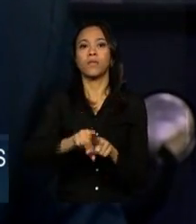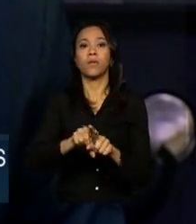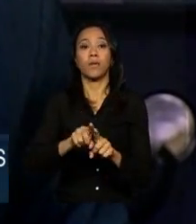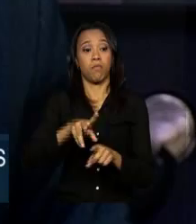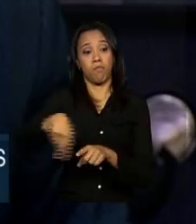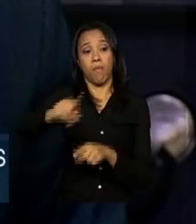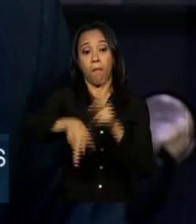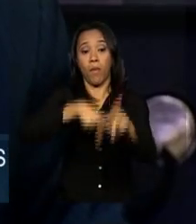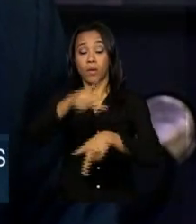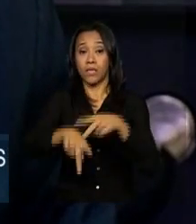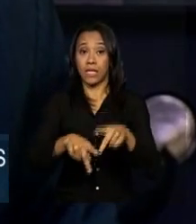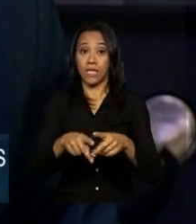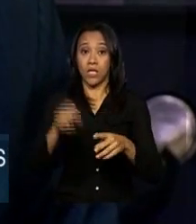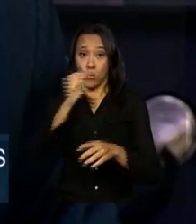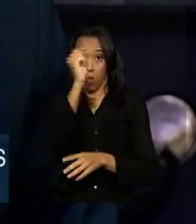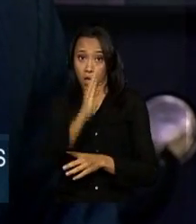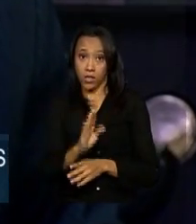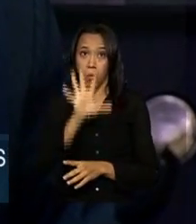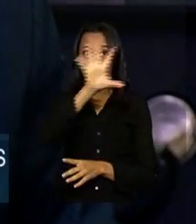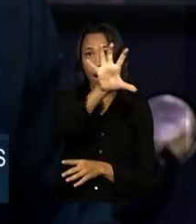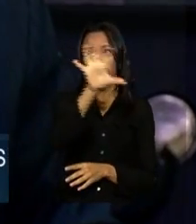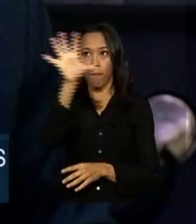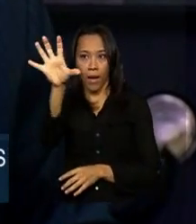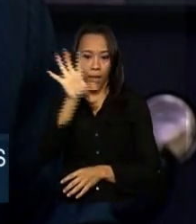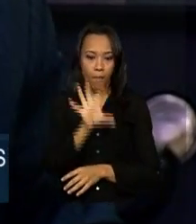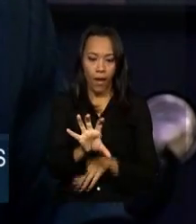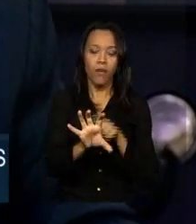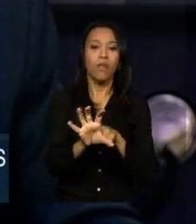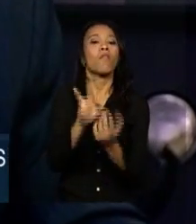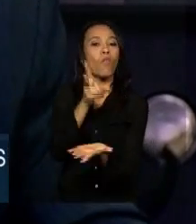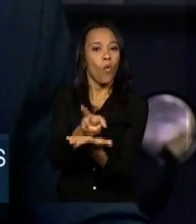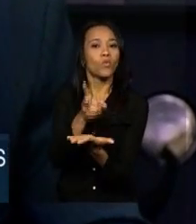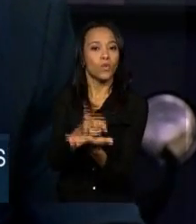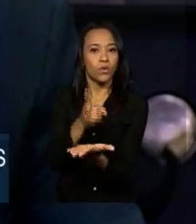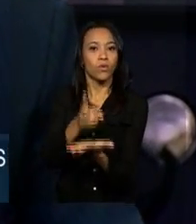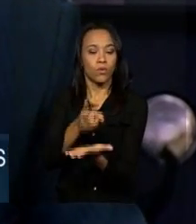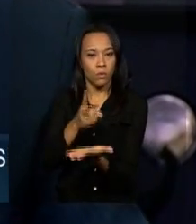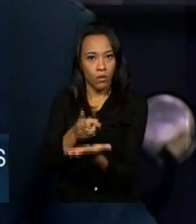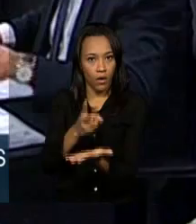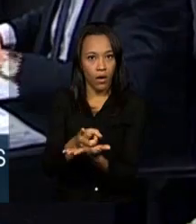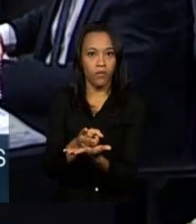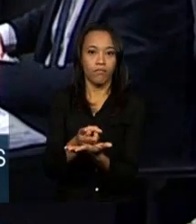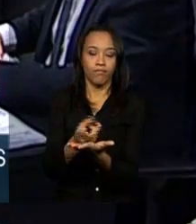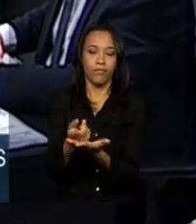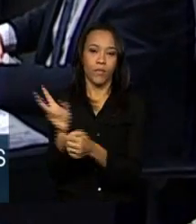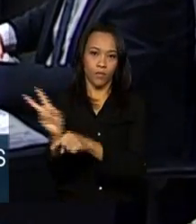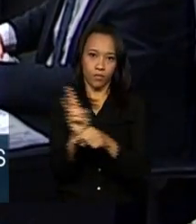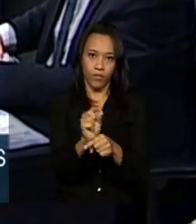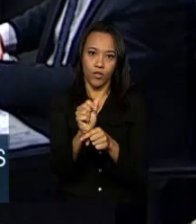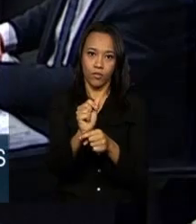nessas regiões nós vamos continuar a manter o ritmo das operações de